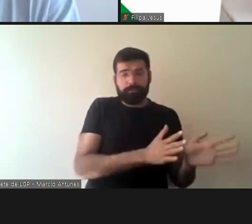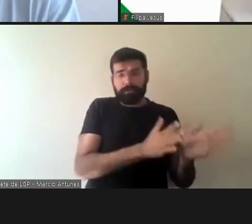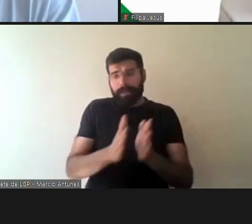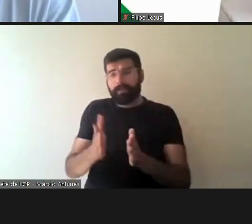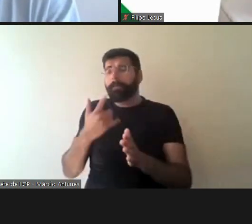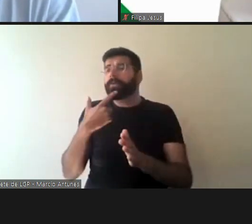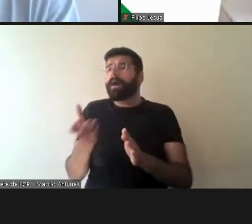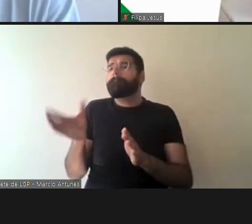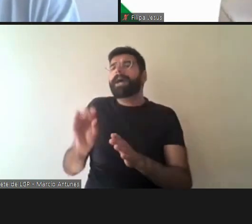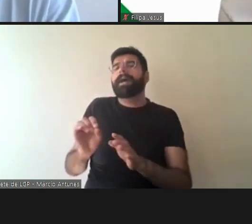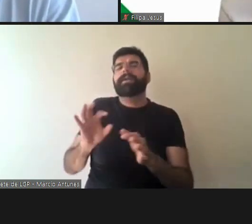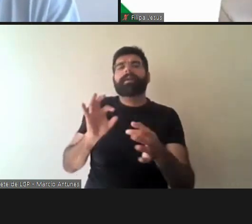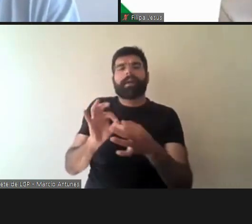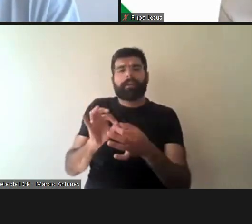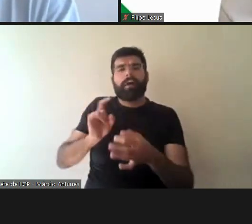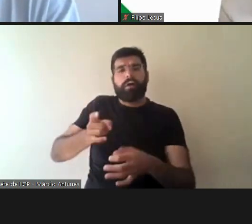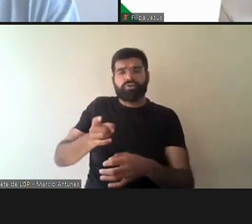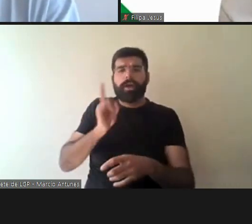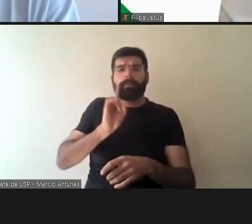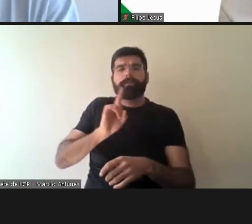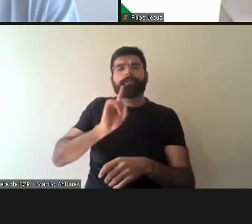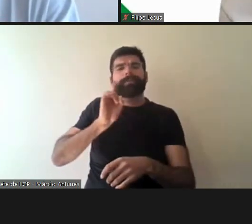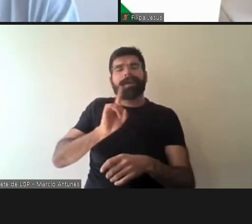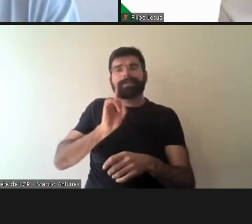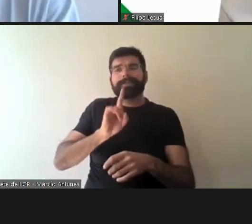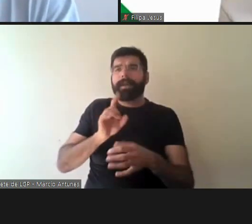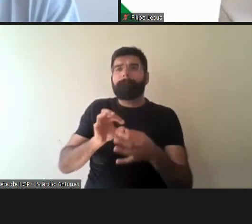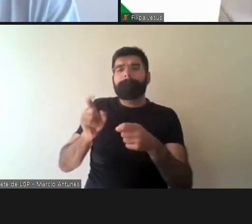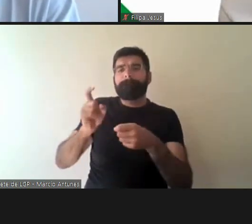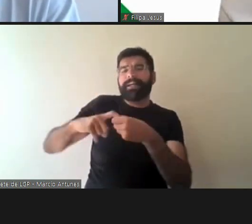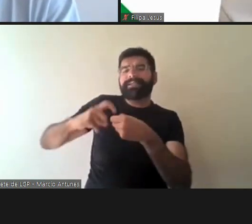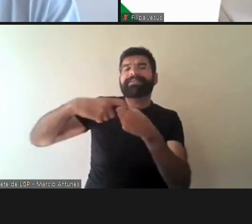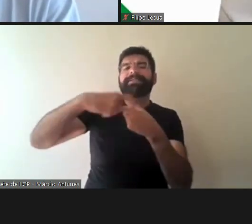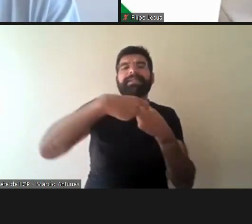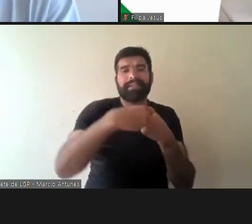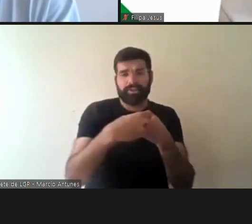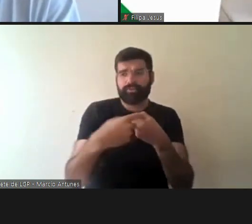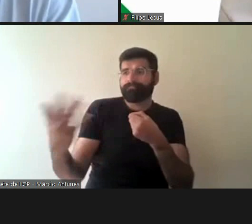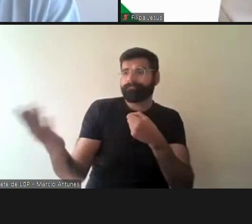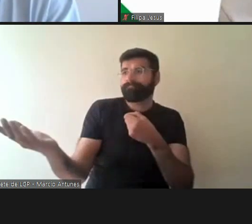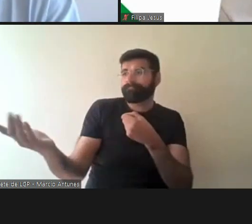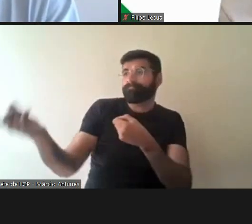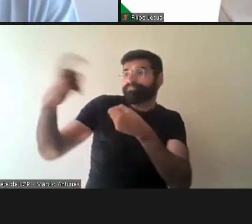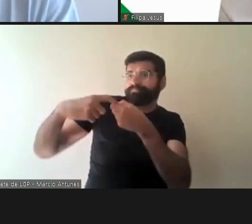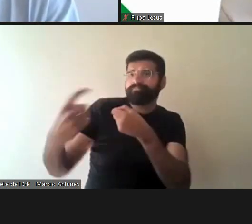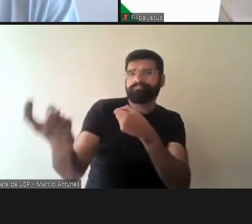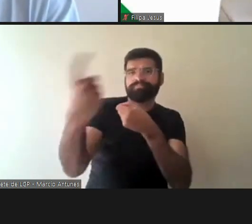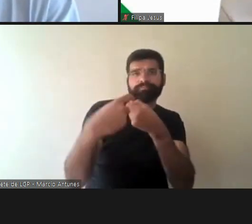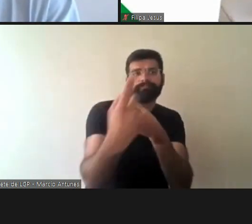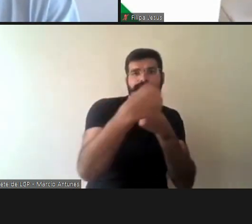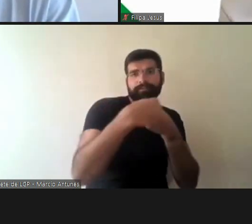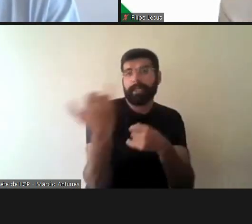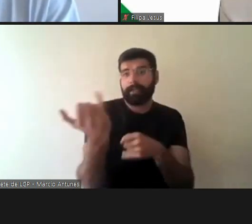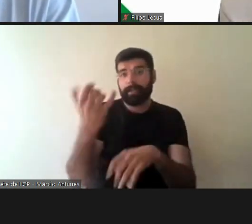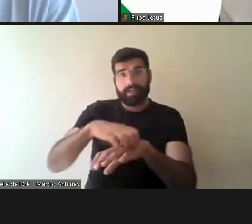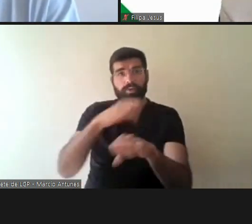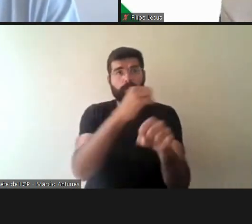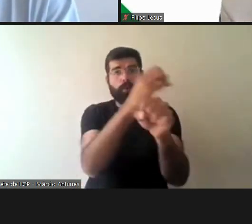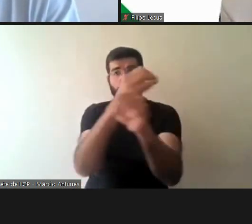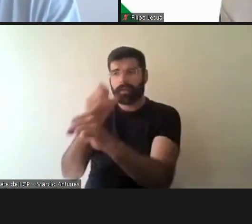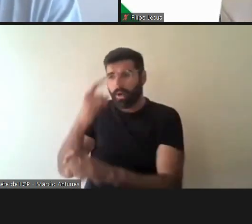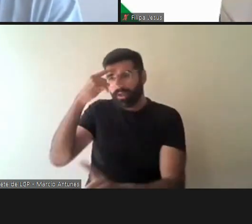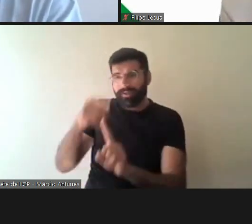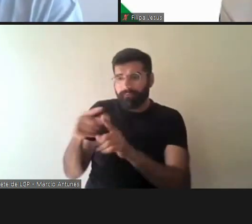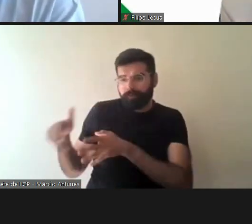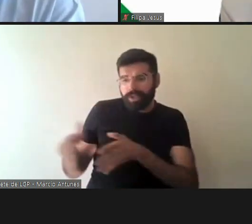sobre a nível da importância da construção das parcerias, não é? Com outras entidades e para outras estratégias, e que partilhas